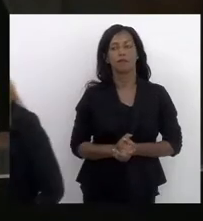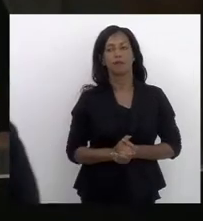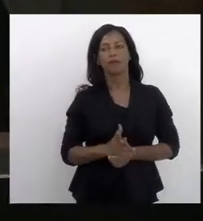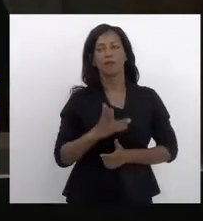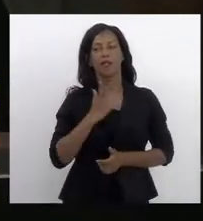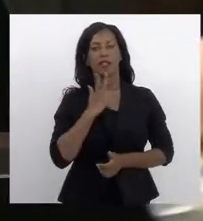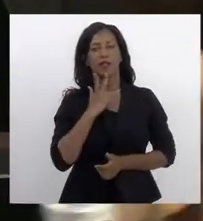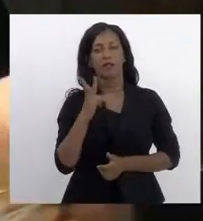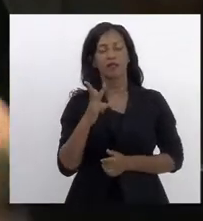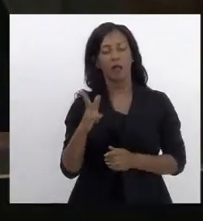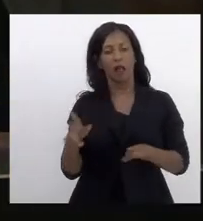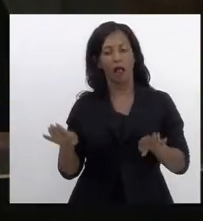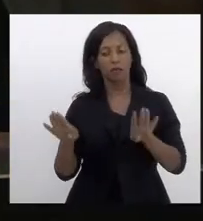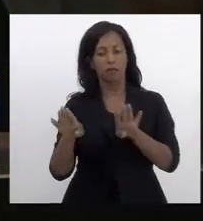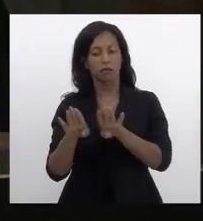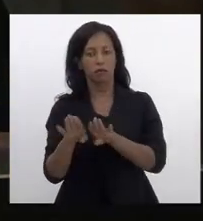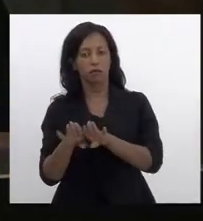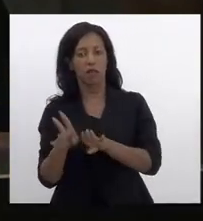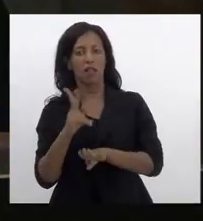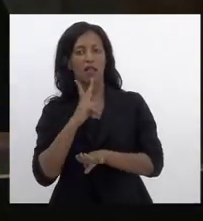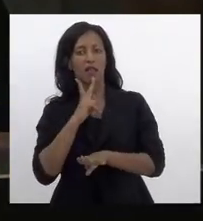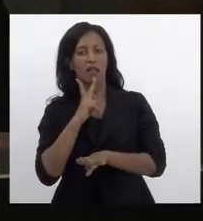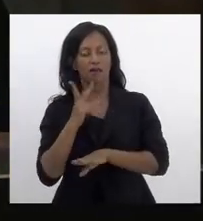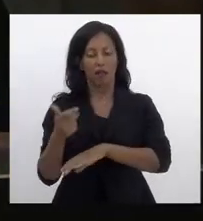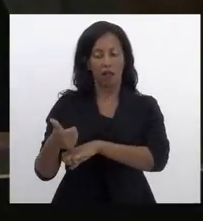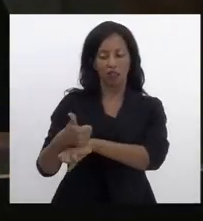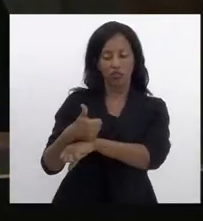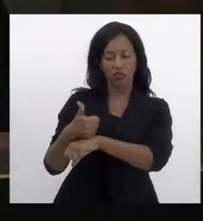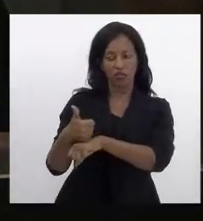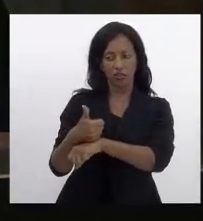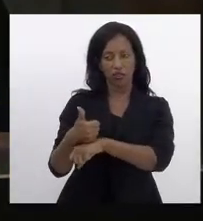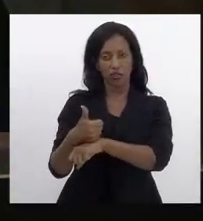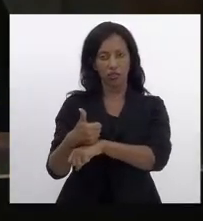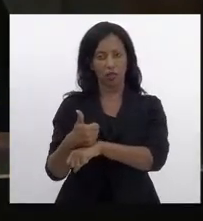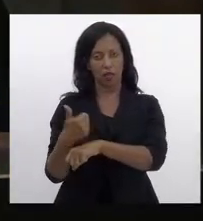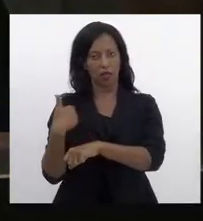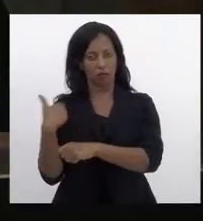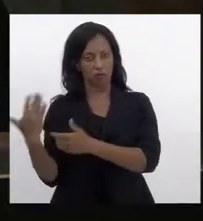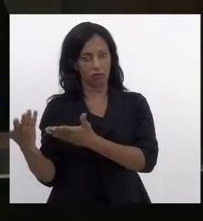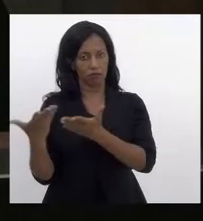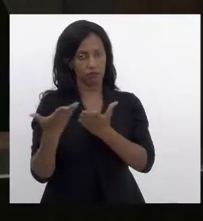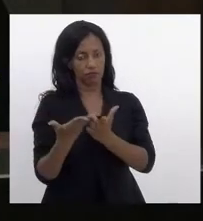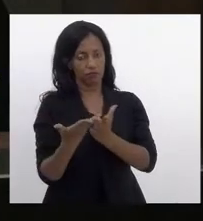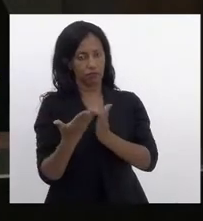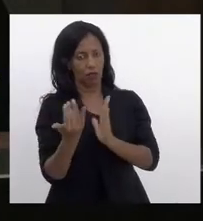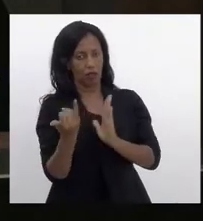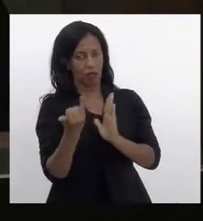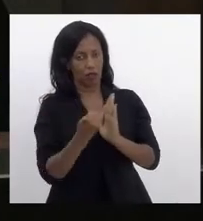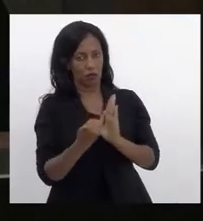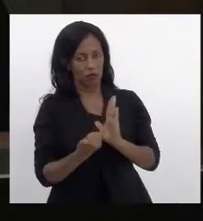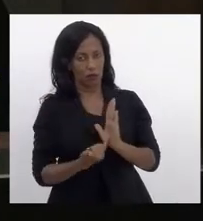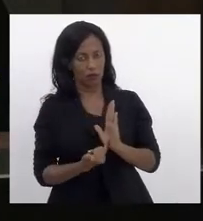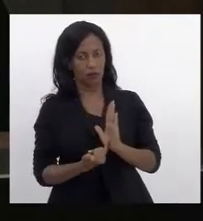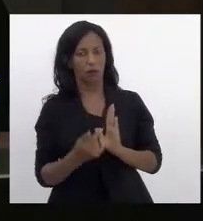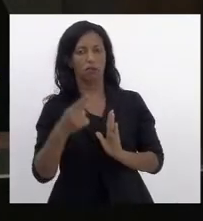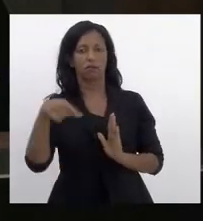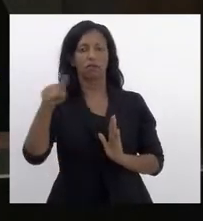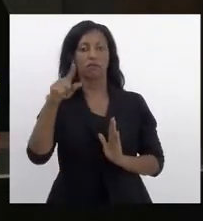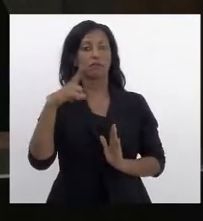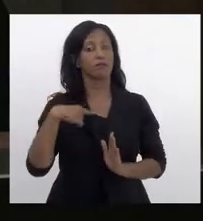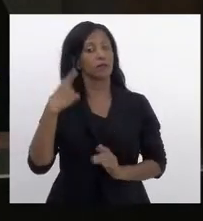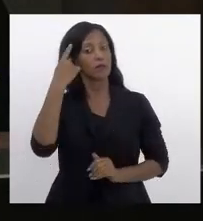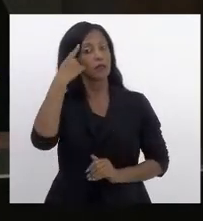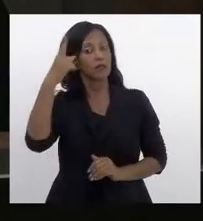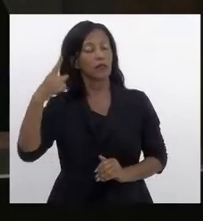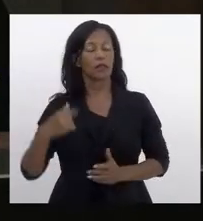de dignidade. Eu vou trazer alguns dados aqui para as pessoas, para que vocês tenham ideia.